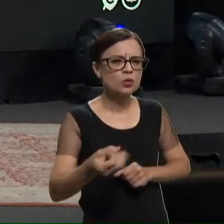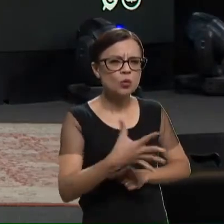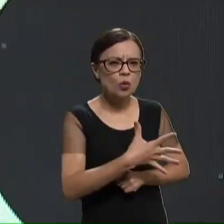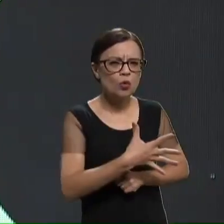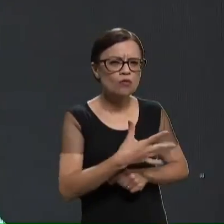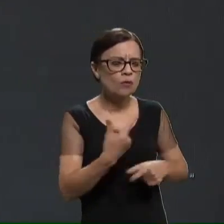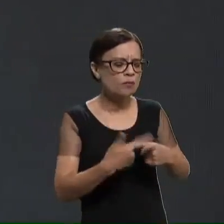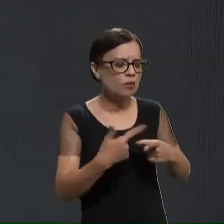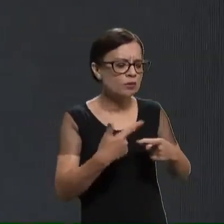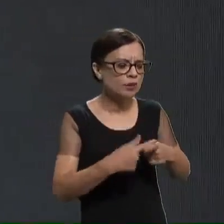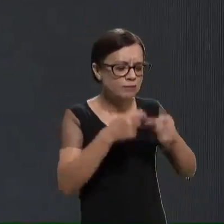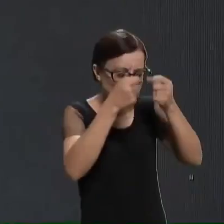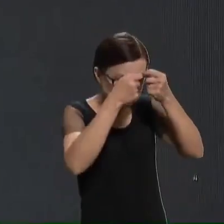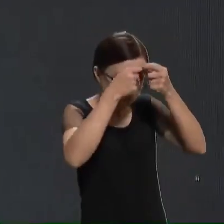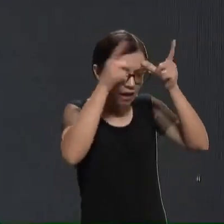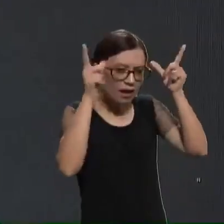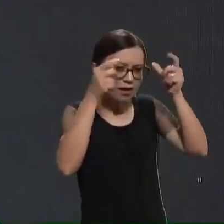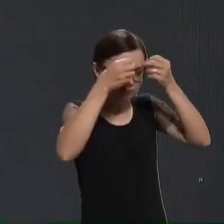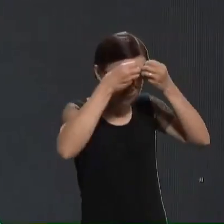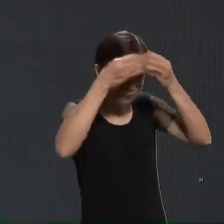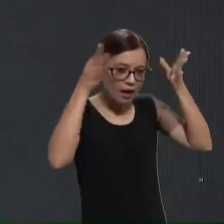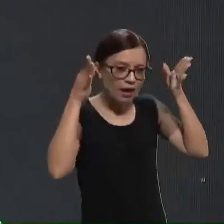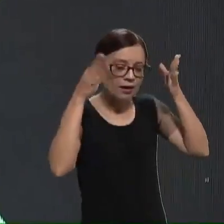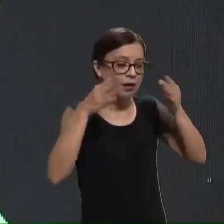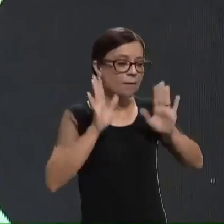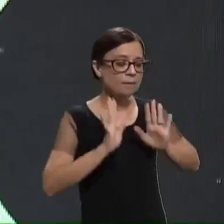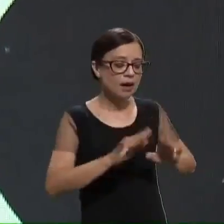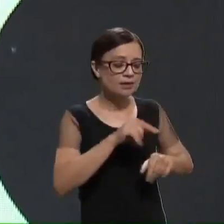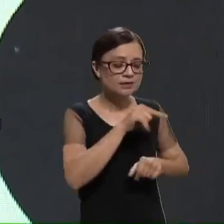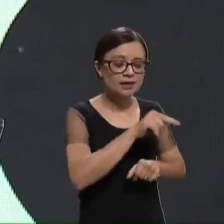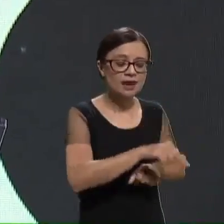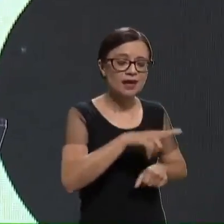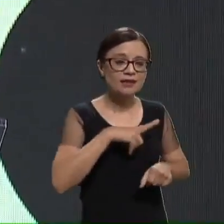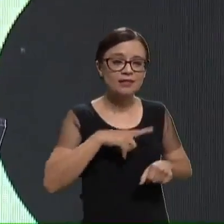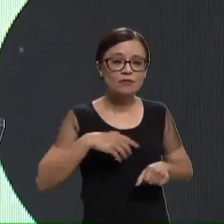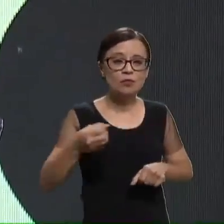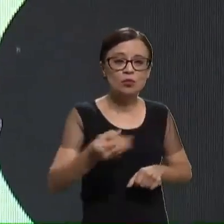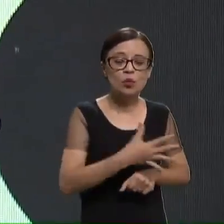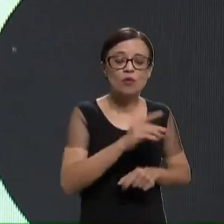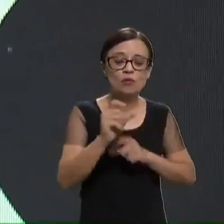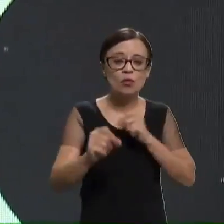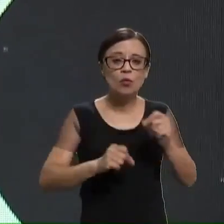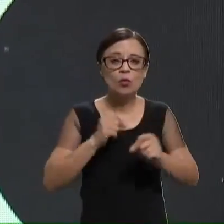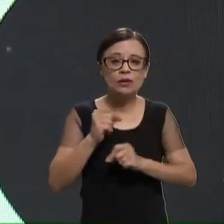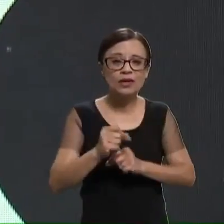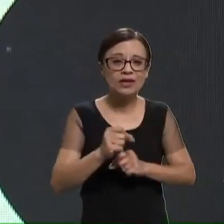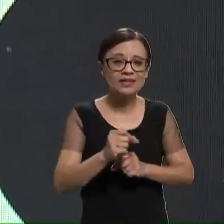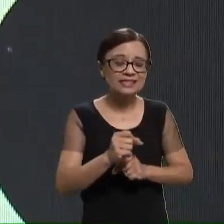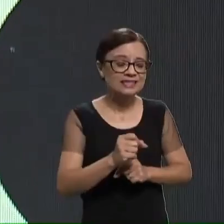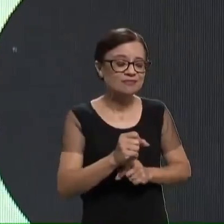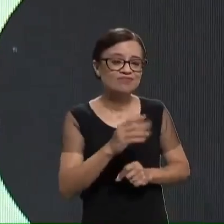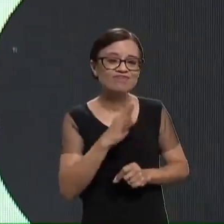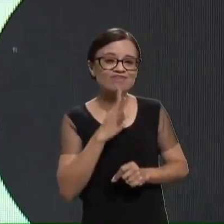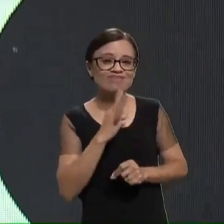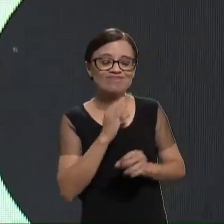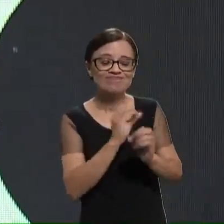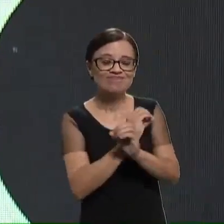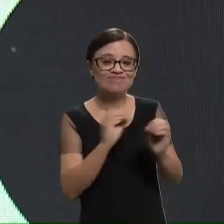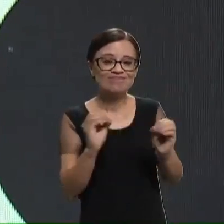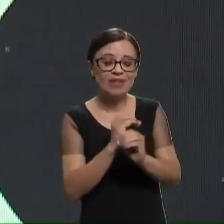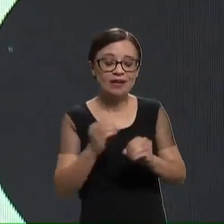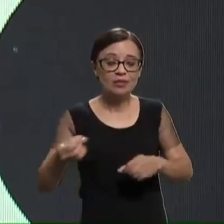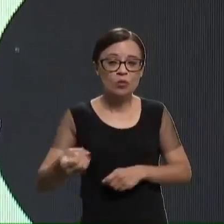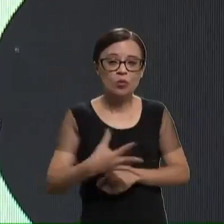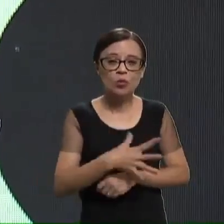para abrir a minha mente. E lá no dicionário está que o novo é desconhecido, o novo